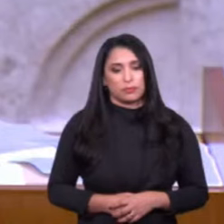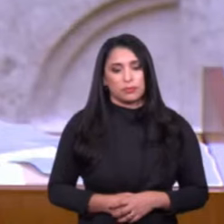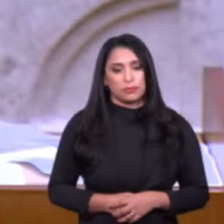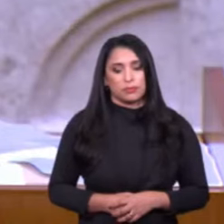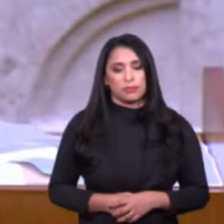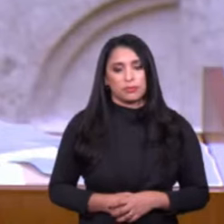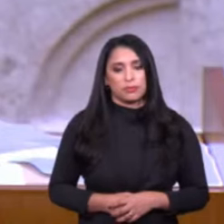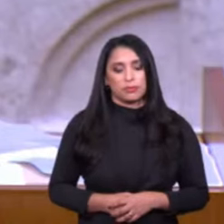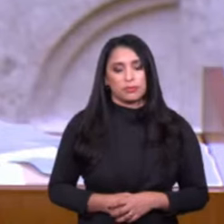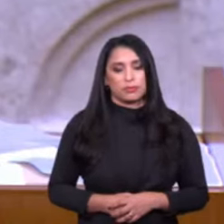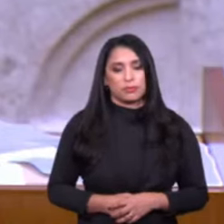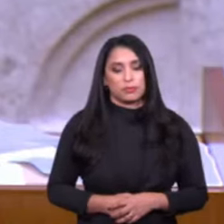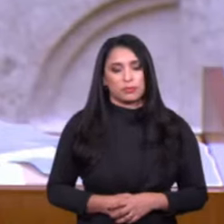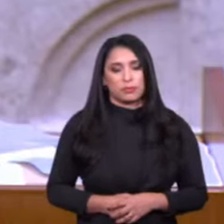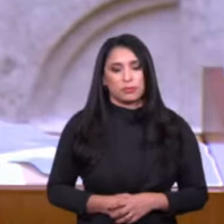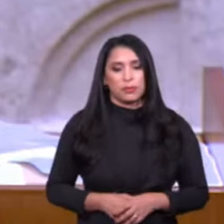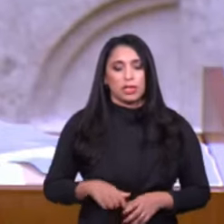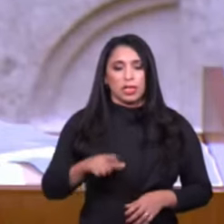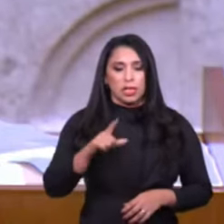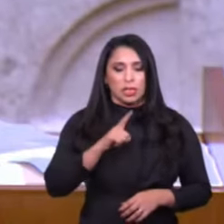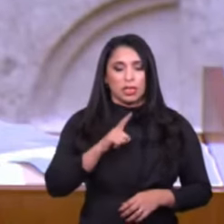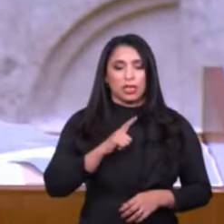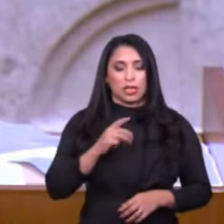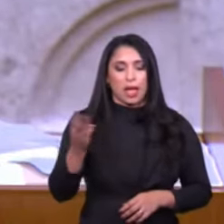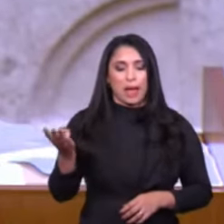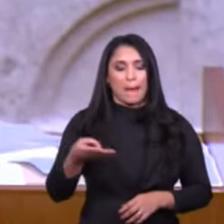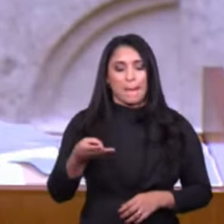que, relativamente à maconha,